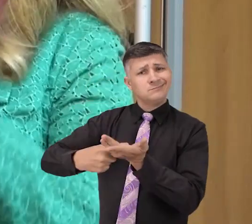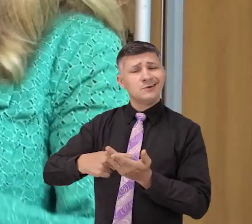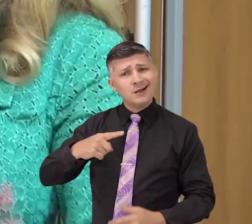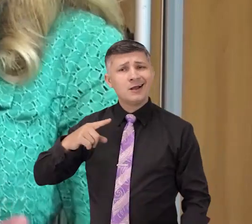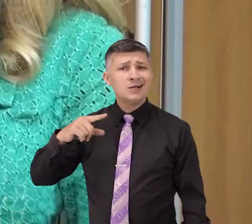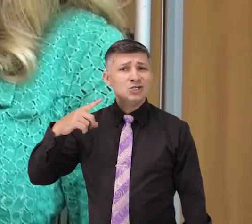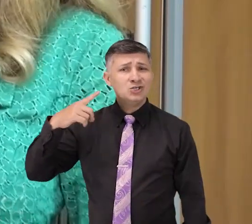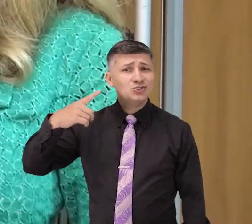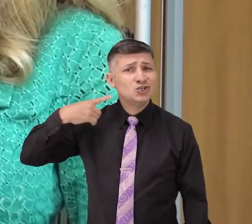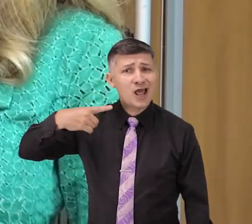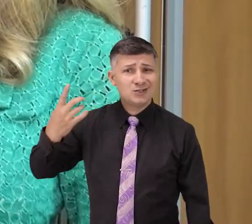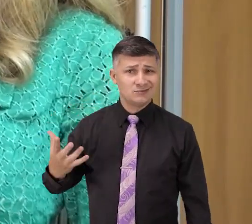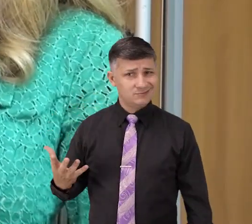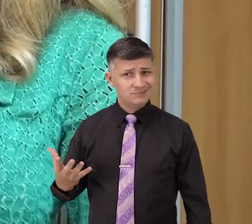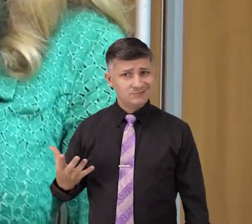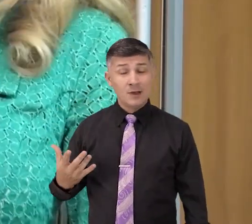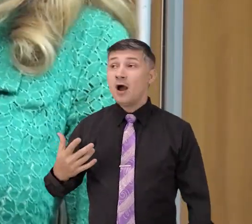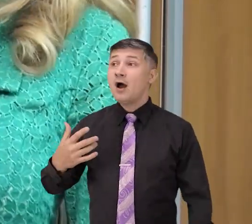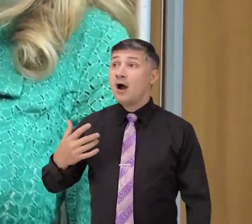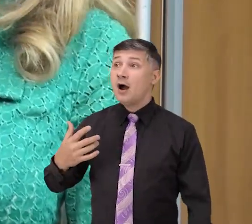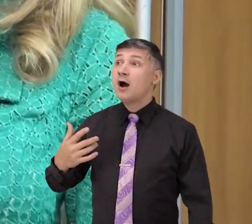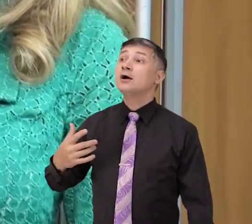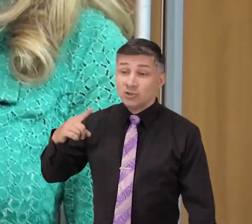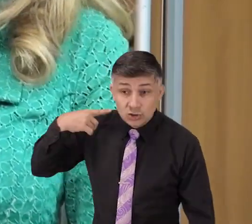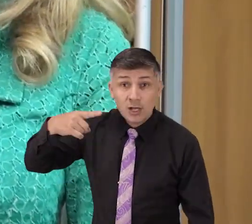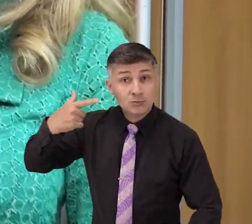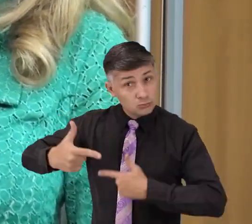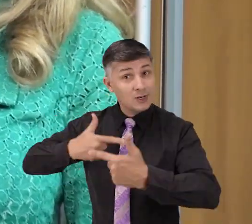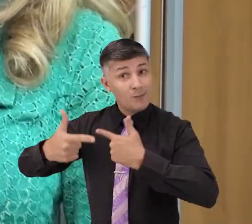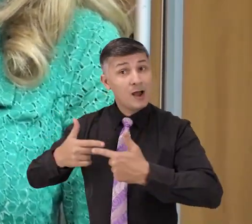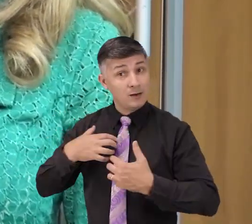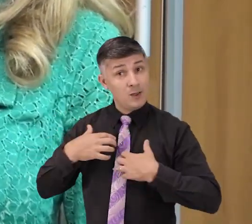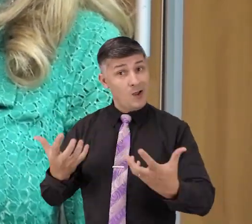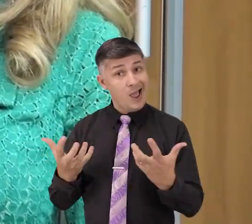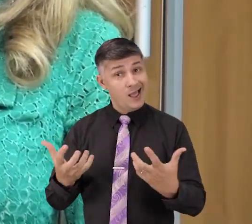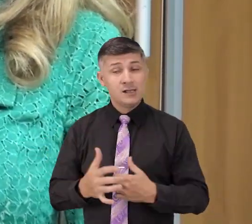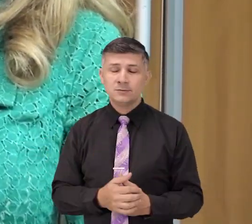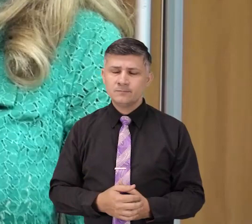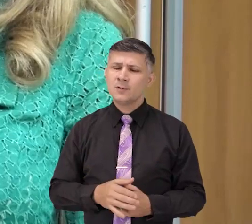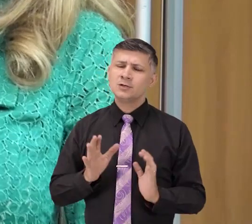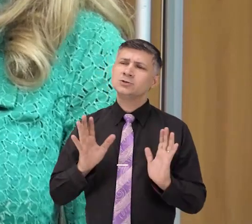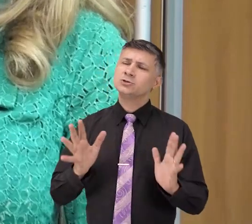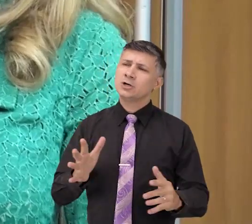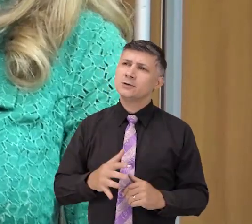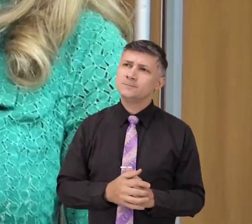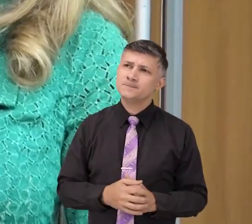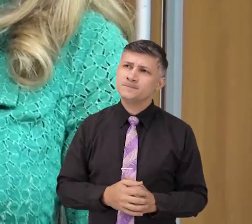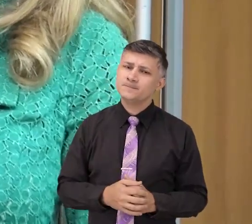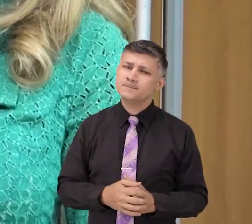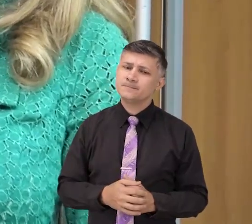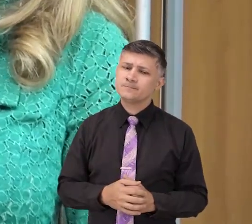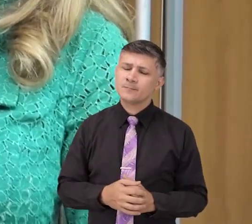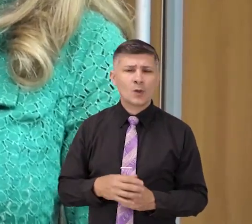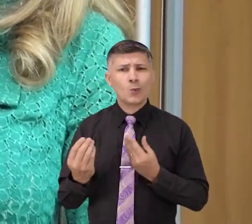e quero fazer direito de trabalho. Já conhecia, e aí...